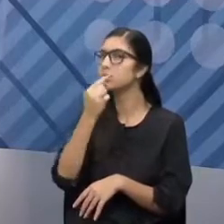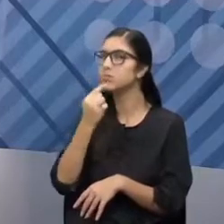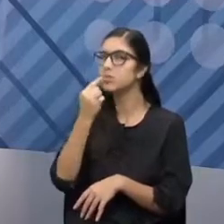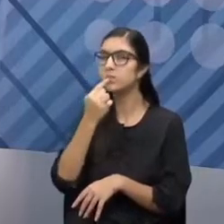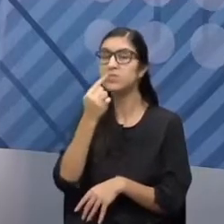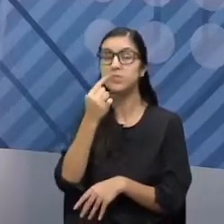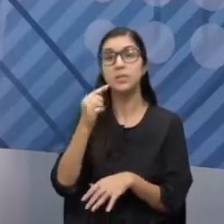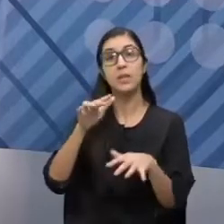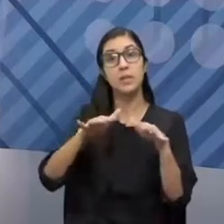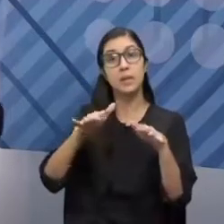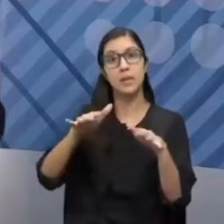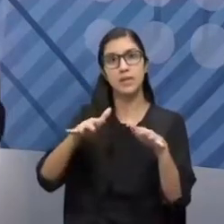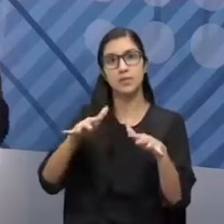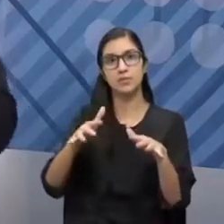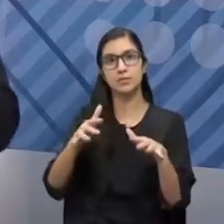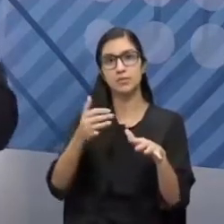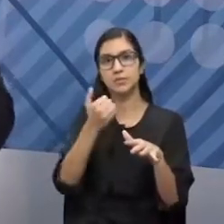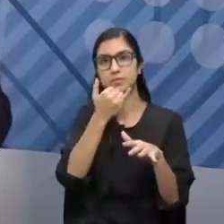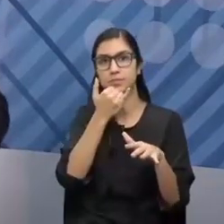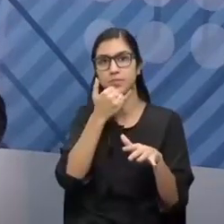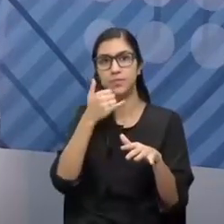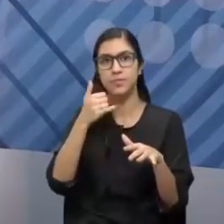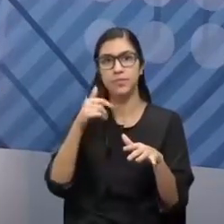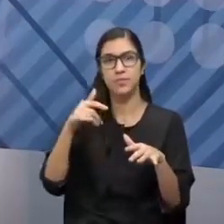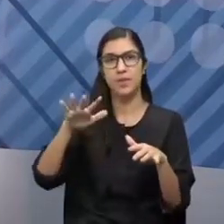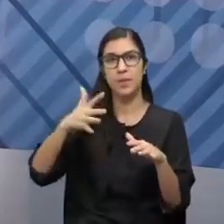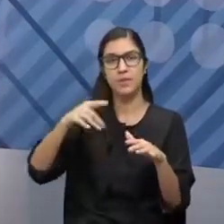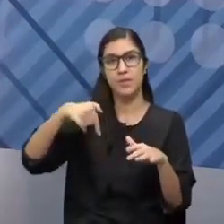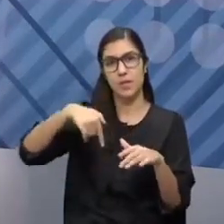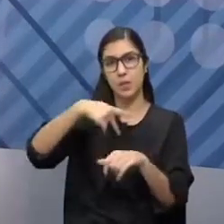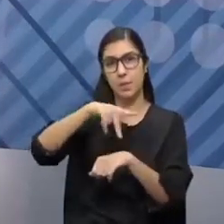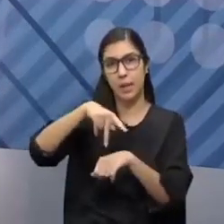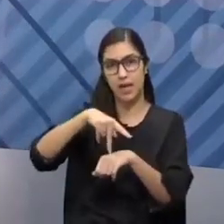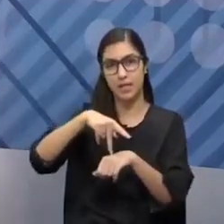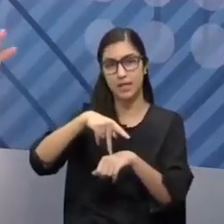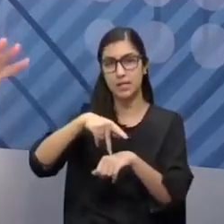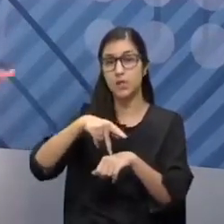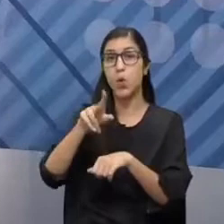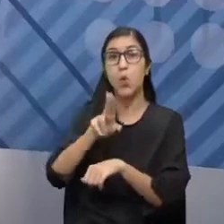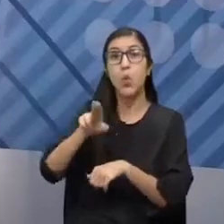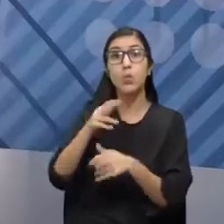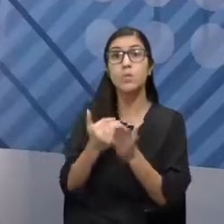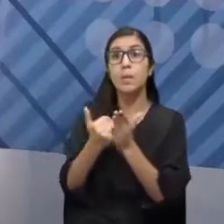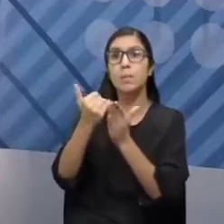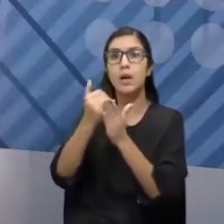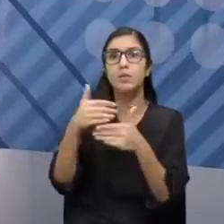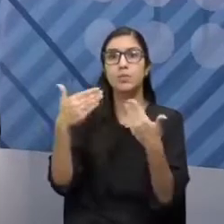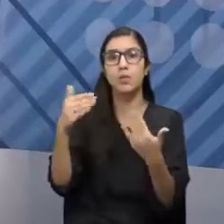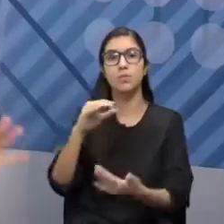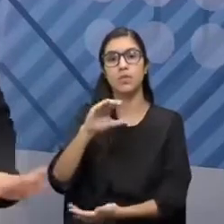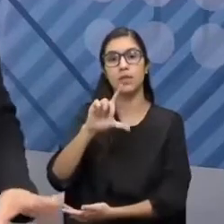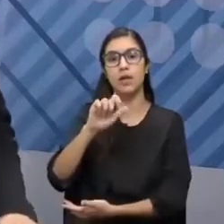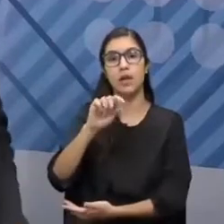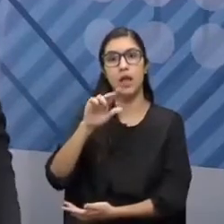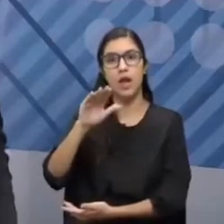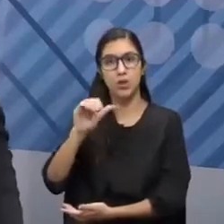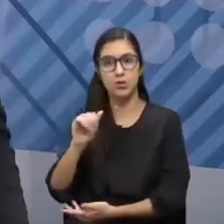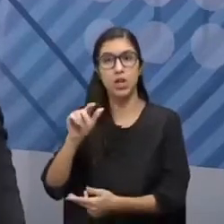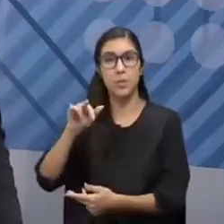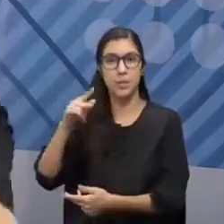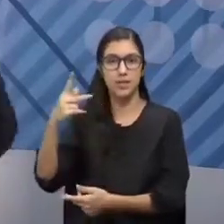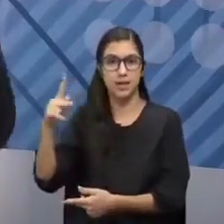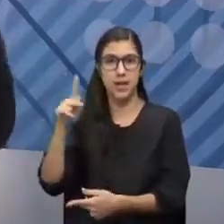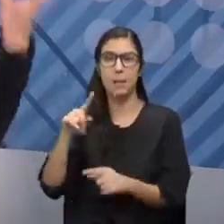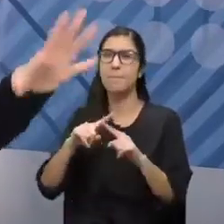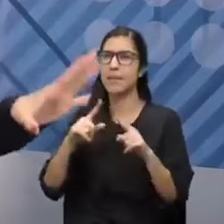Depende. Aqui em Londrina, aqui no nosso país, a maior usuária é a Cláudia Sofia e a sua irmã.